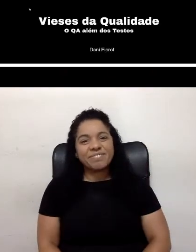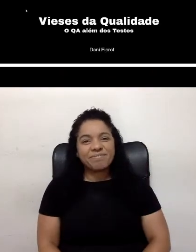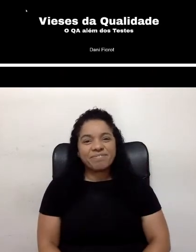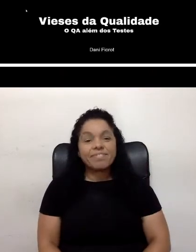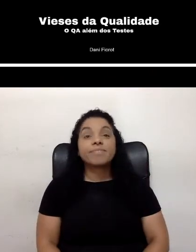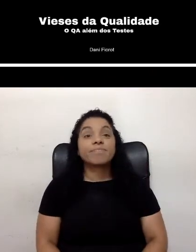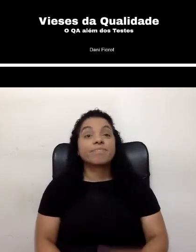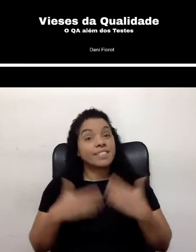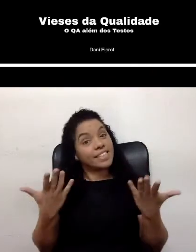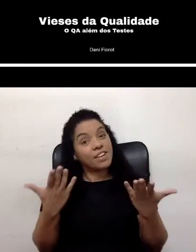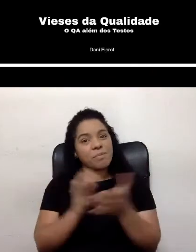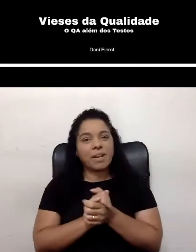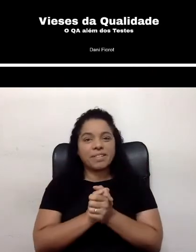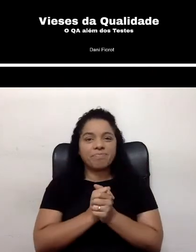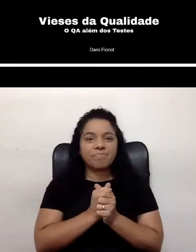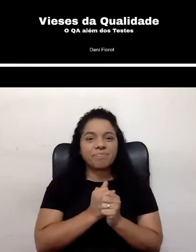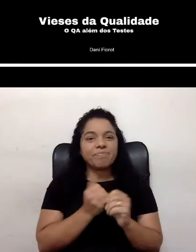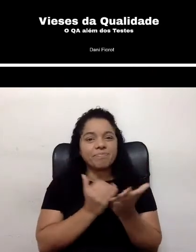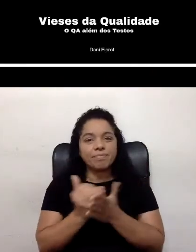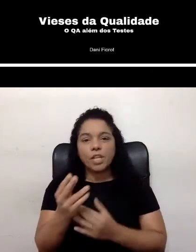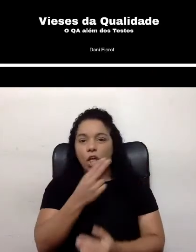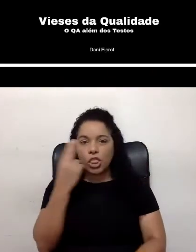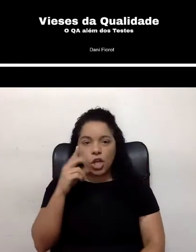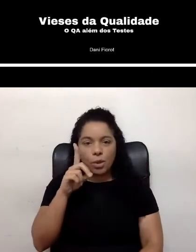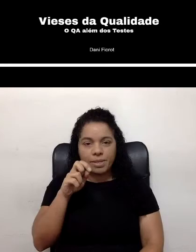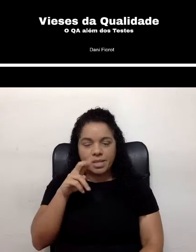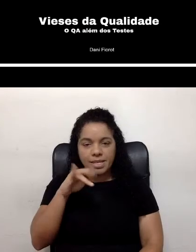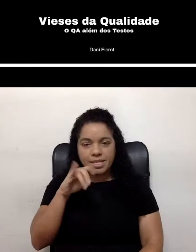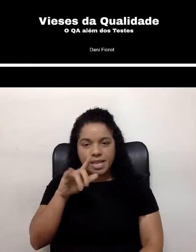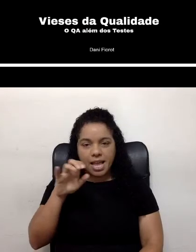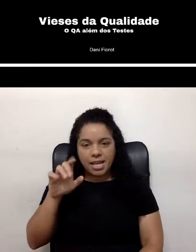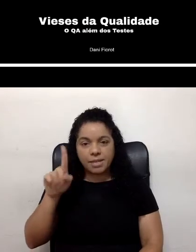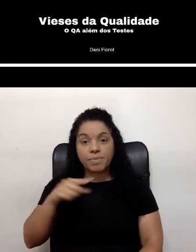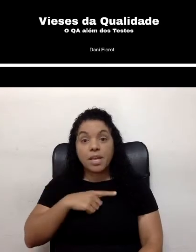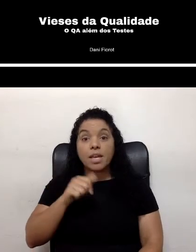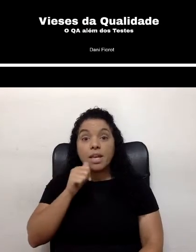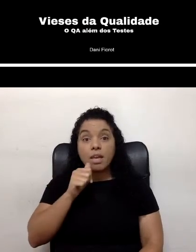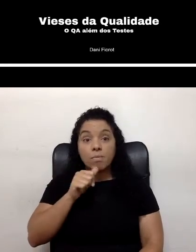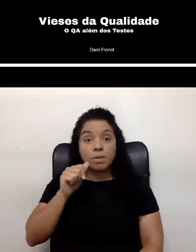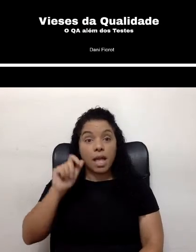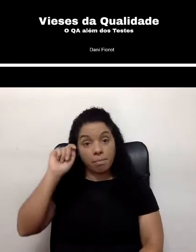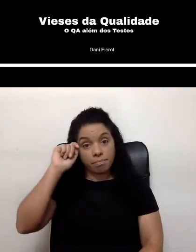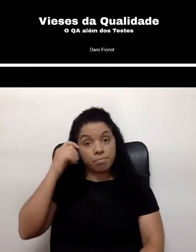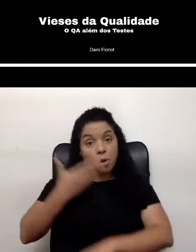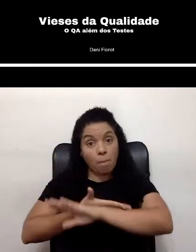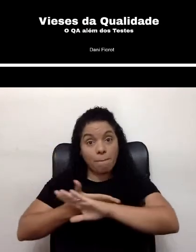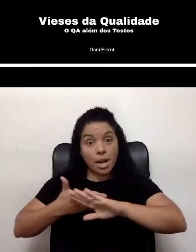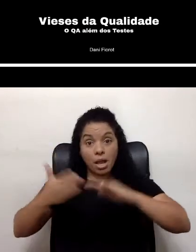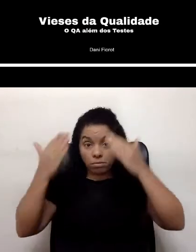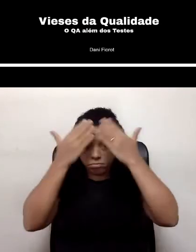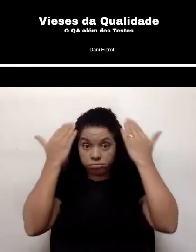Então, vamos lá, galera. Meu nome é Daniele, né? Eu sou mulher branca, de cabelos castanhos, de